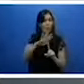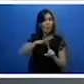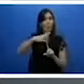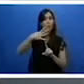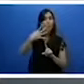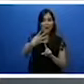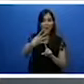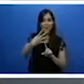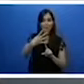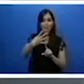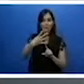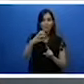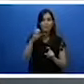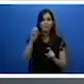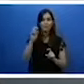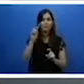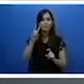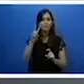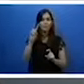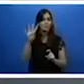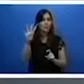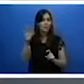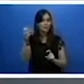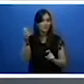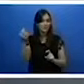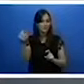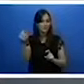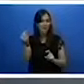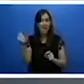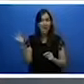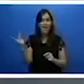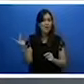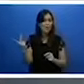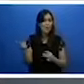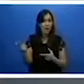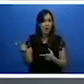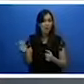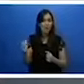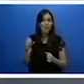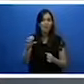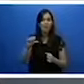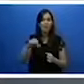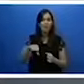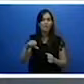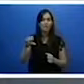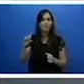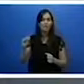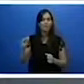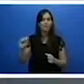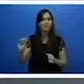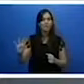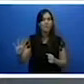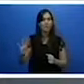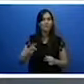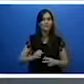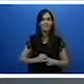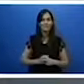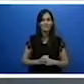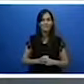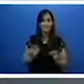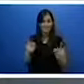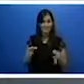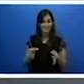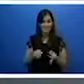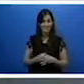igual a 984. Ou 4 vezes 246 igual a 984.